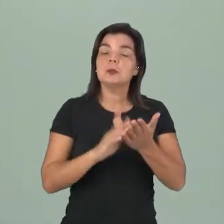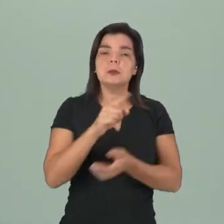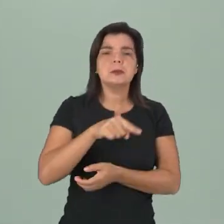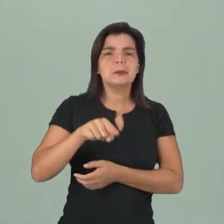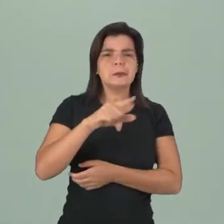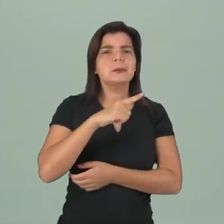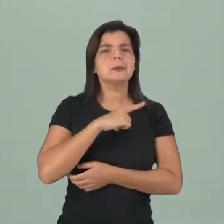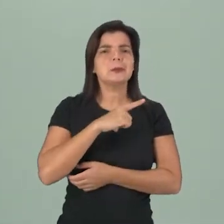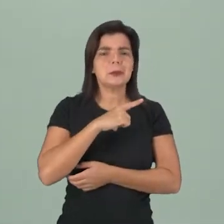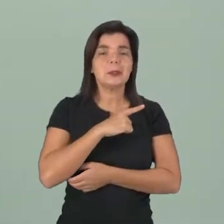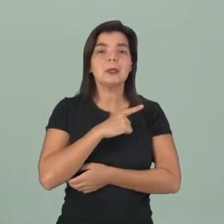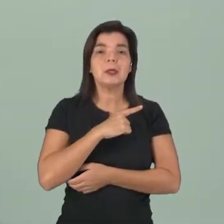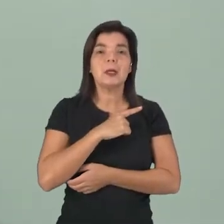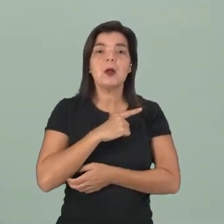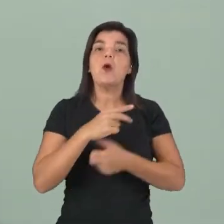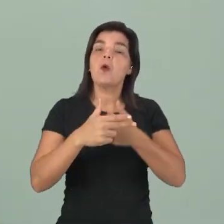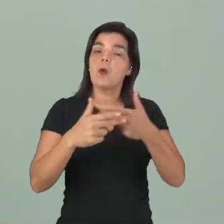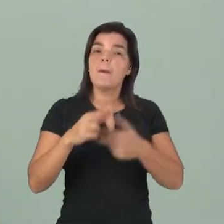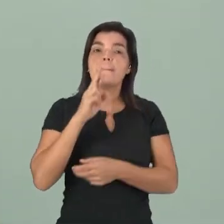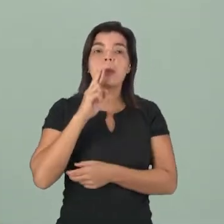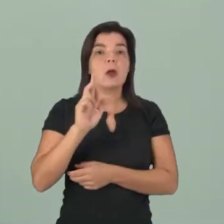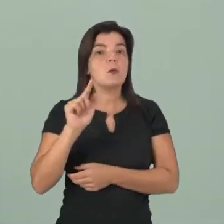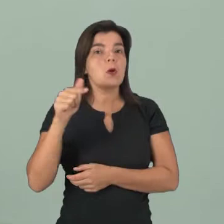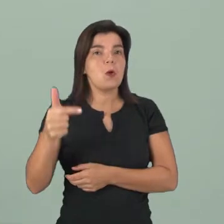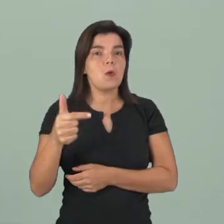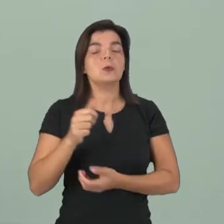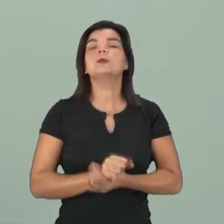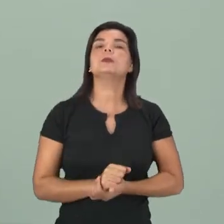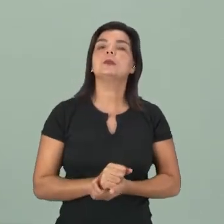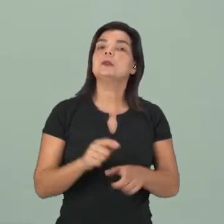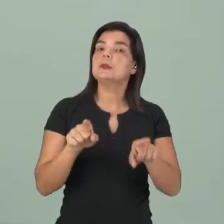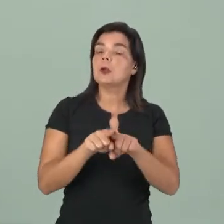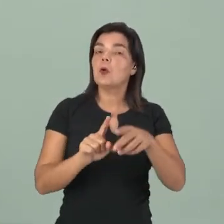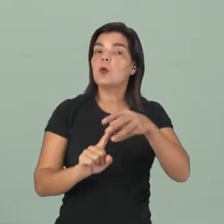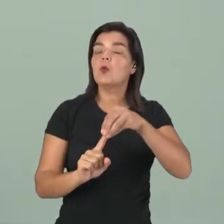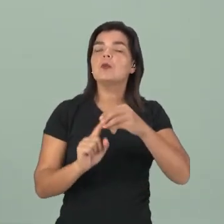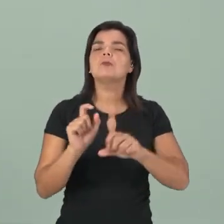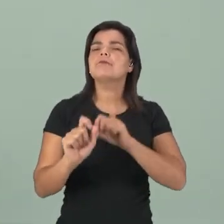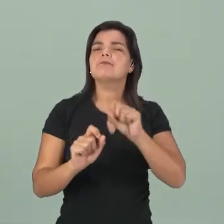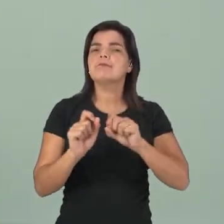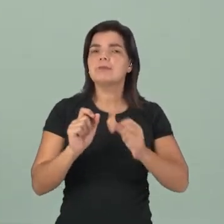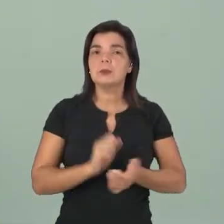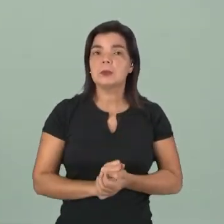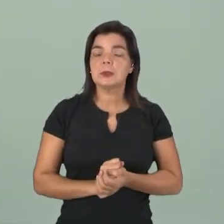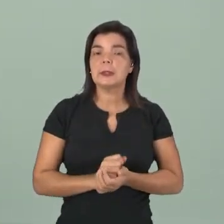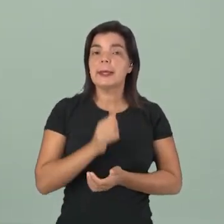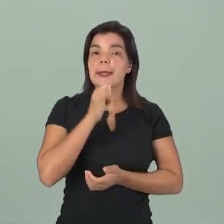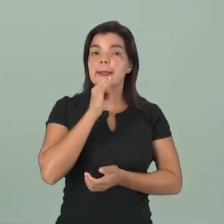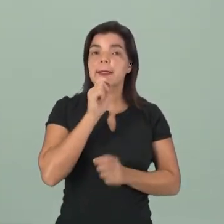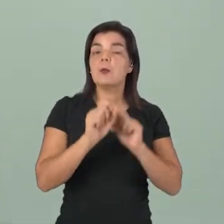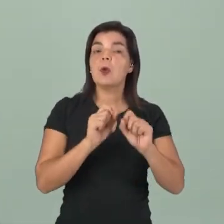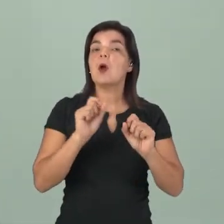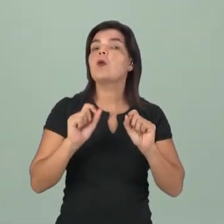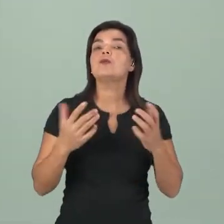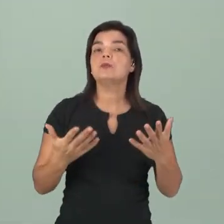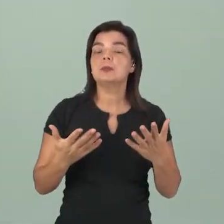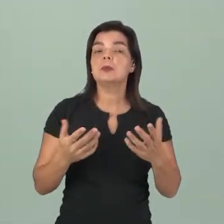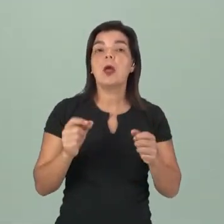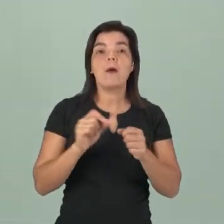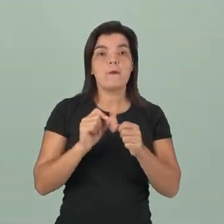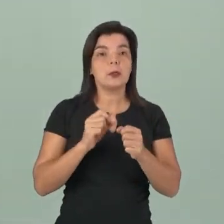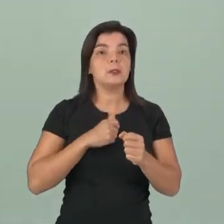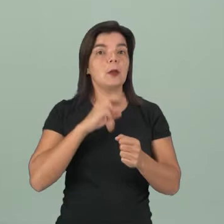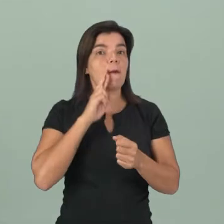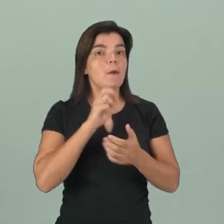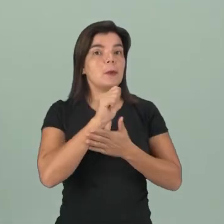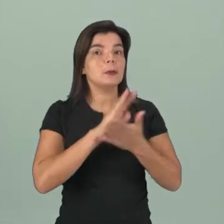que você tem que ler tal coisa para responder a outra. Então, aí o objetivo, né? Digamos assim, é o que? É o fazer minha